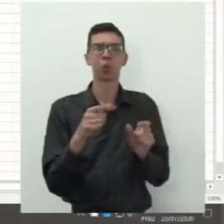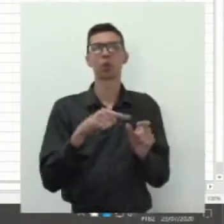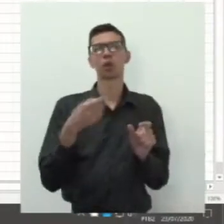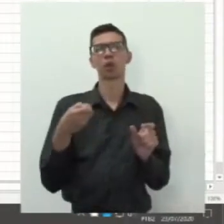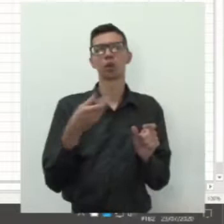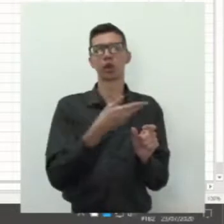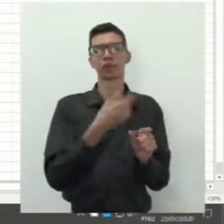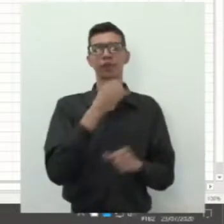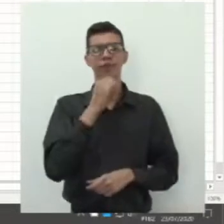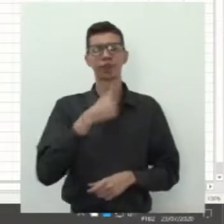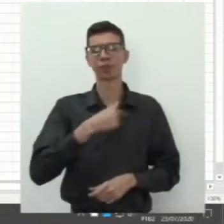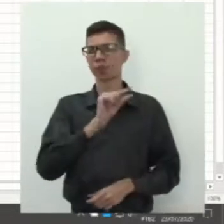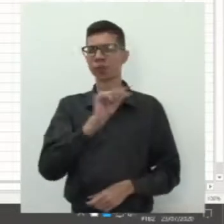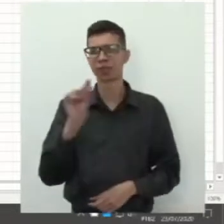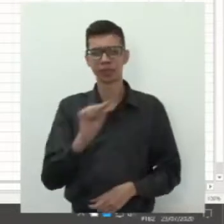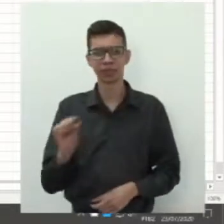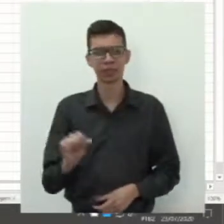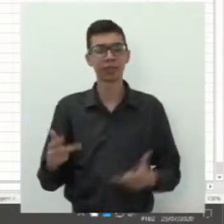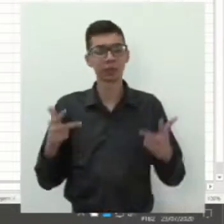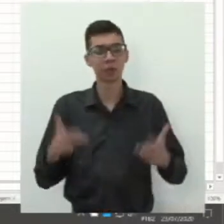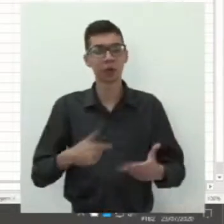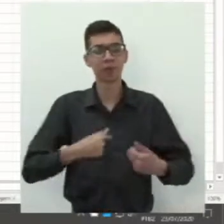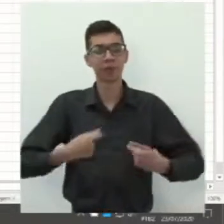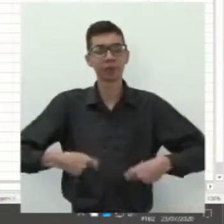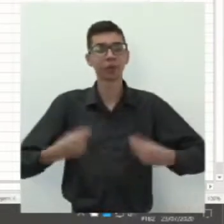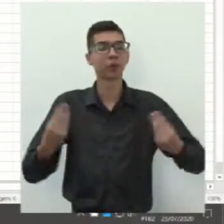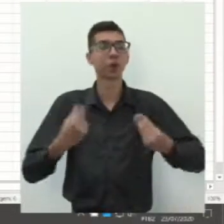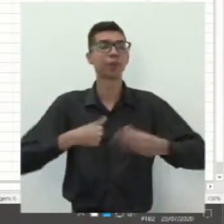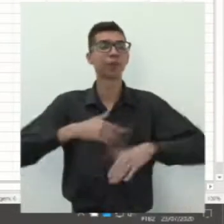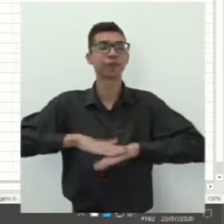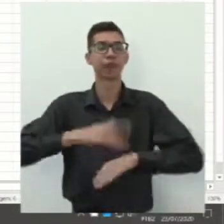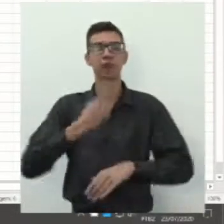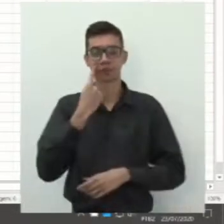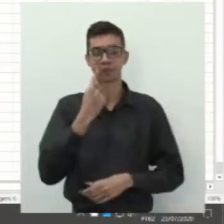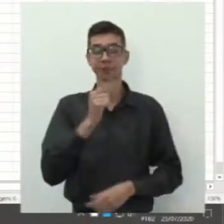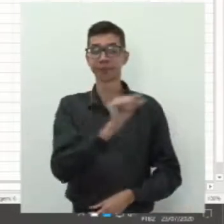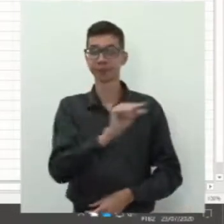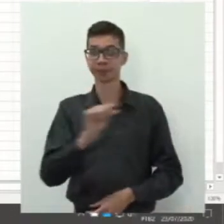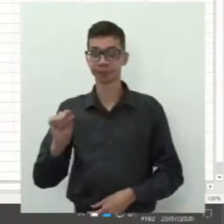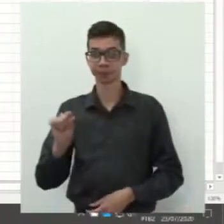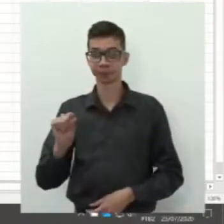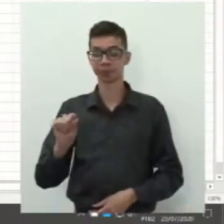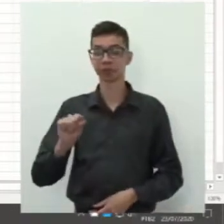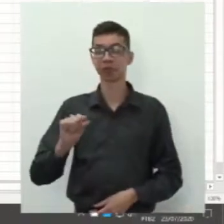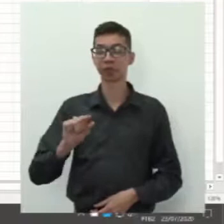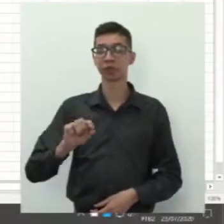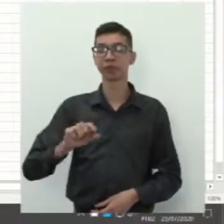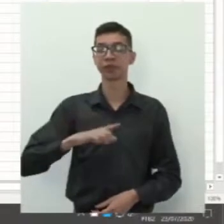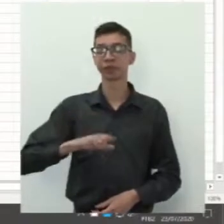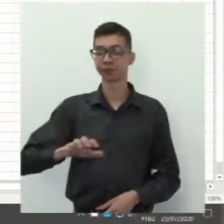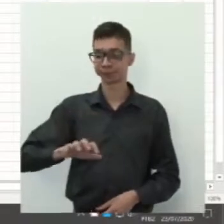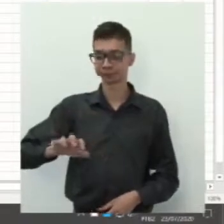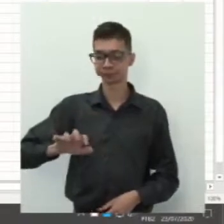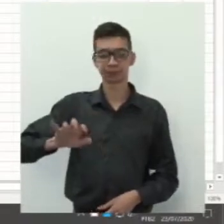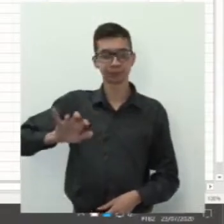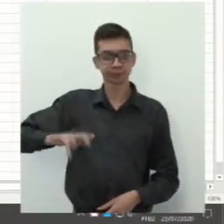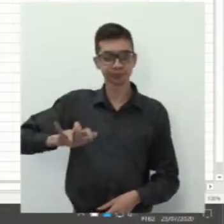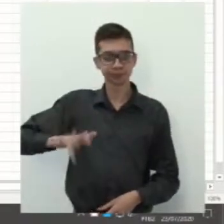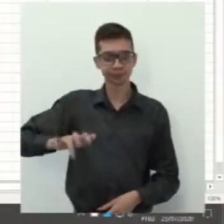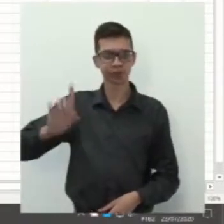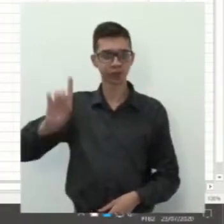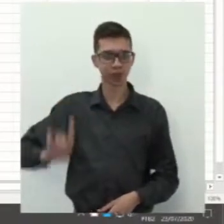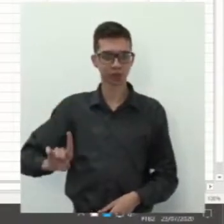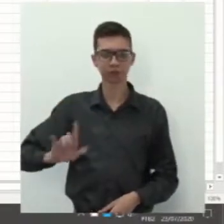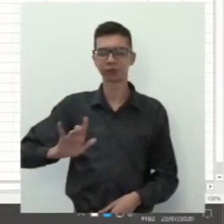uma linha. Como é que eu faço? Vou na linha, botão direito, inserir. Ele vai inserir sempre uma linha, a linha nova